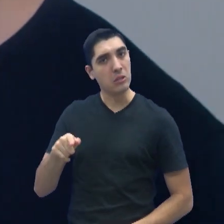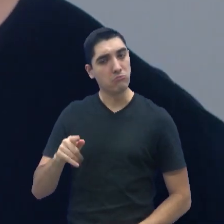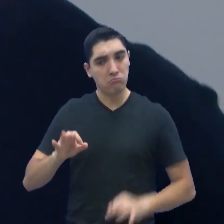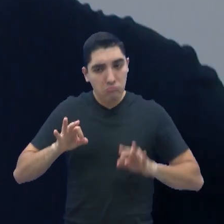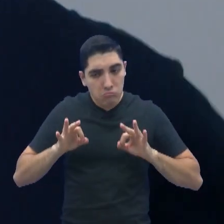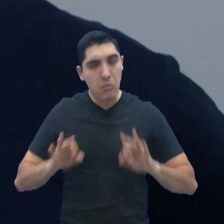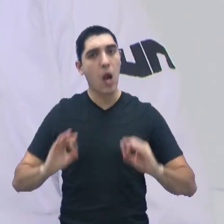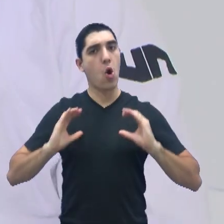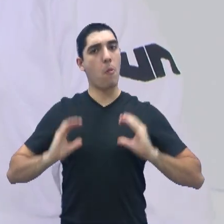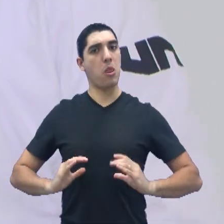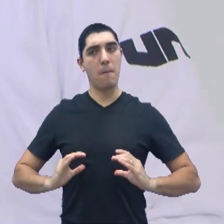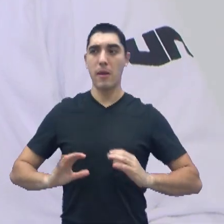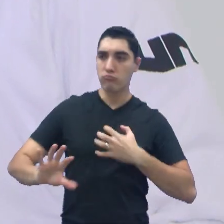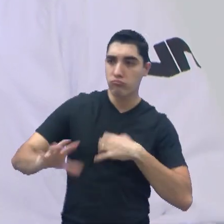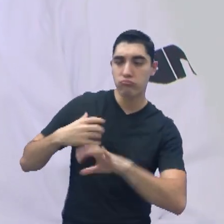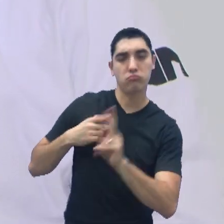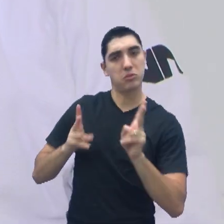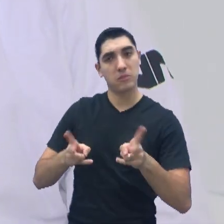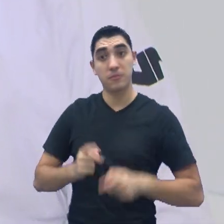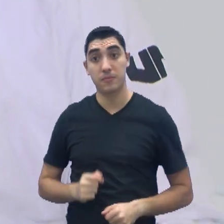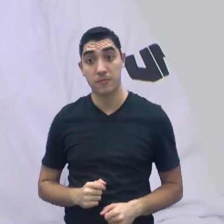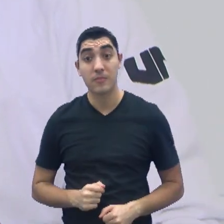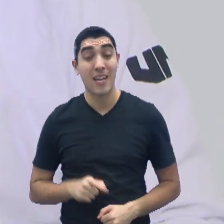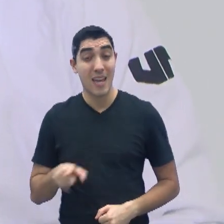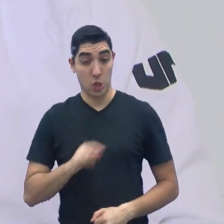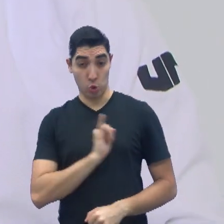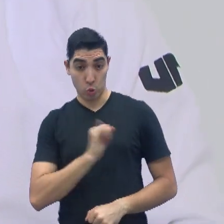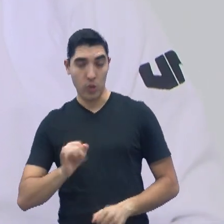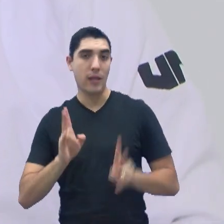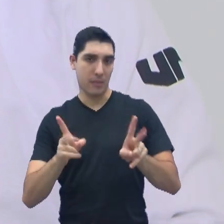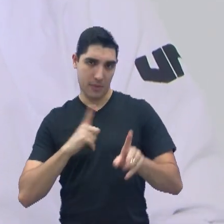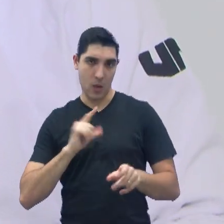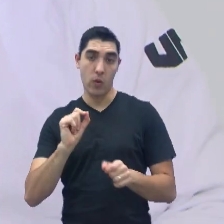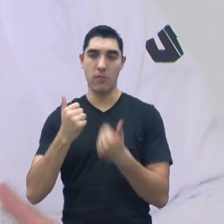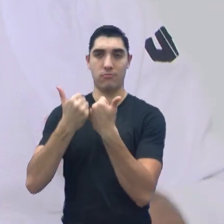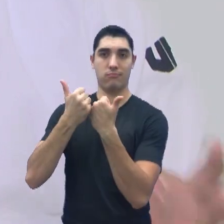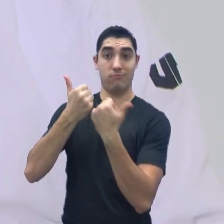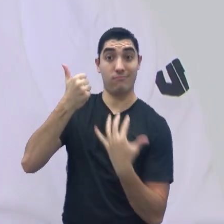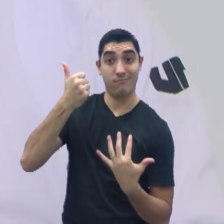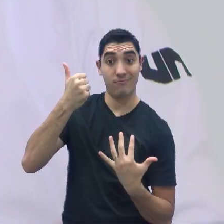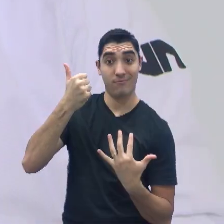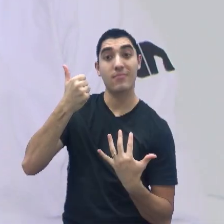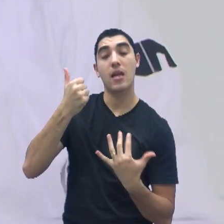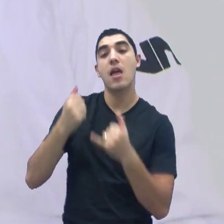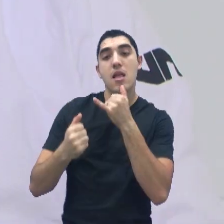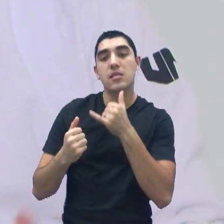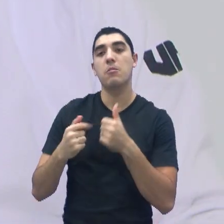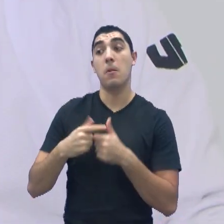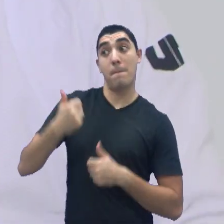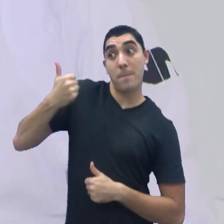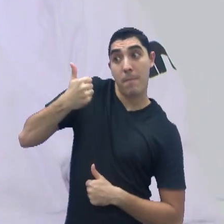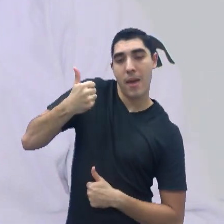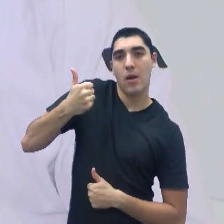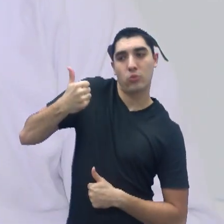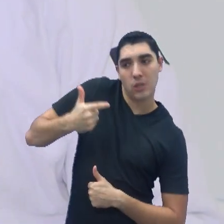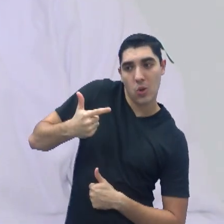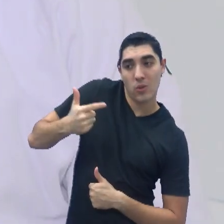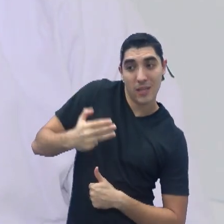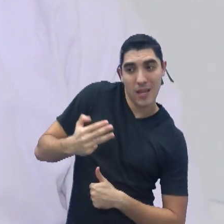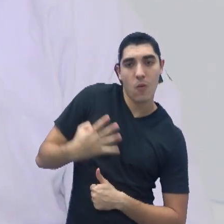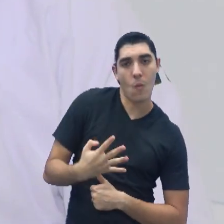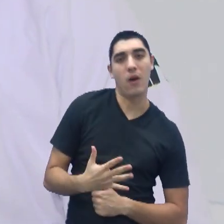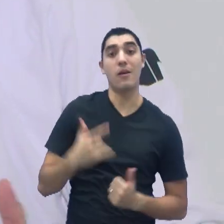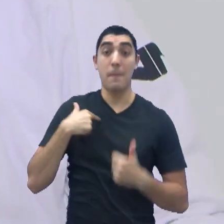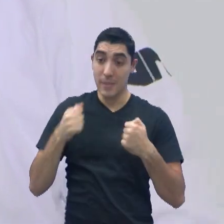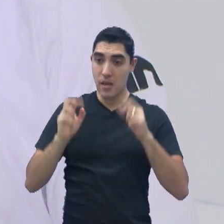sabendo o lugar do próximo também. Porque o jiu-jitsu ele tem uma hierarquia aqui, a gente tem hierarquia, a gente explica direitinho, o faixa graduado, mais graduado, menos graduado, tem que